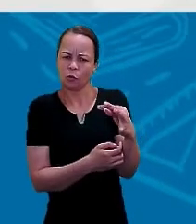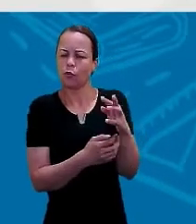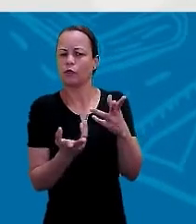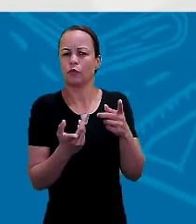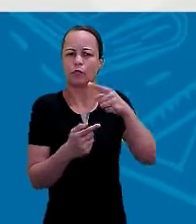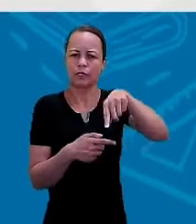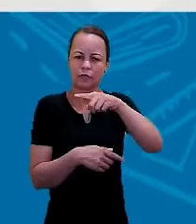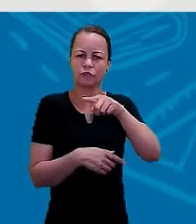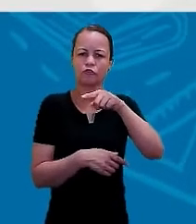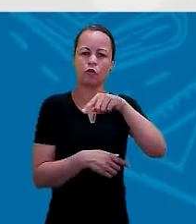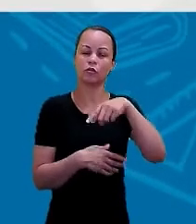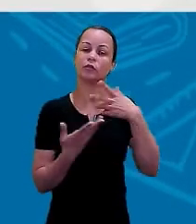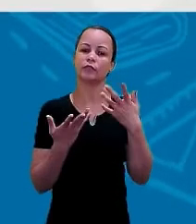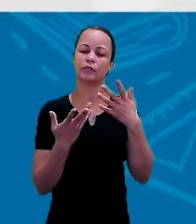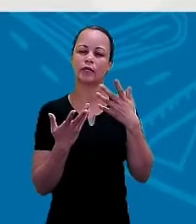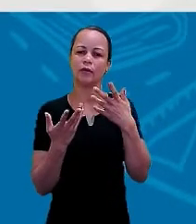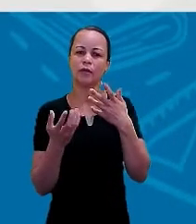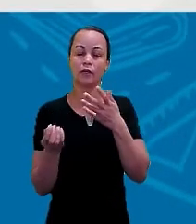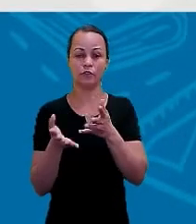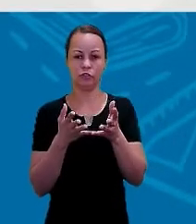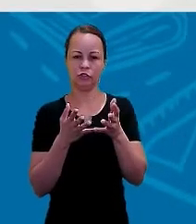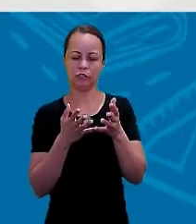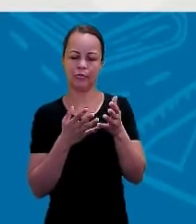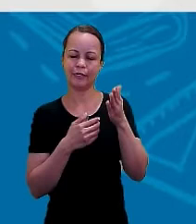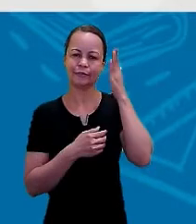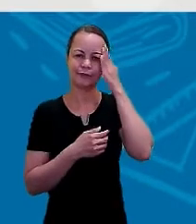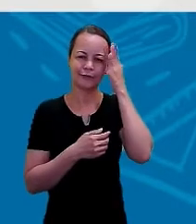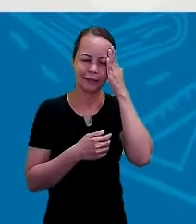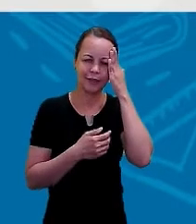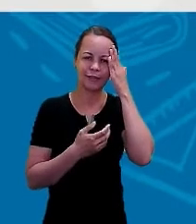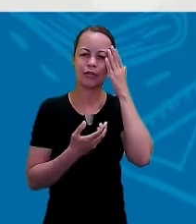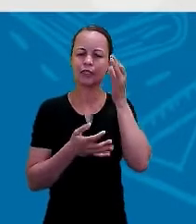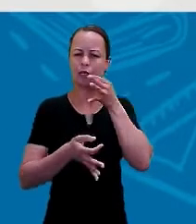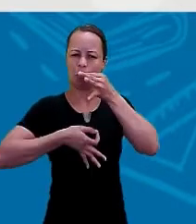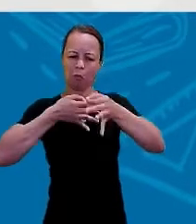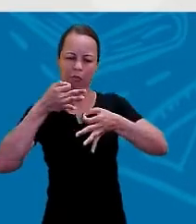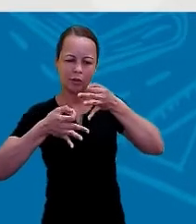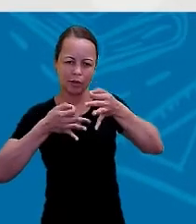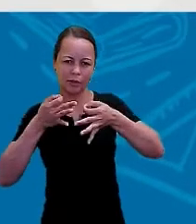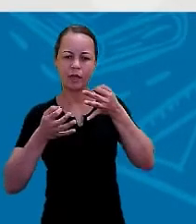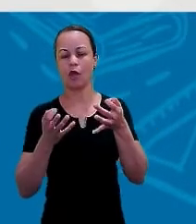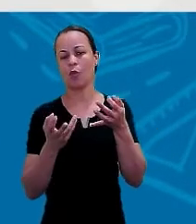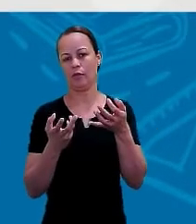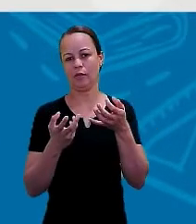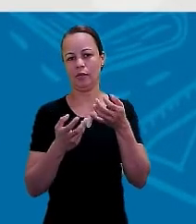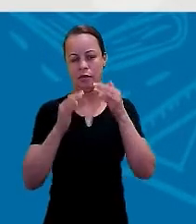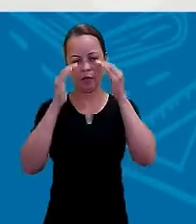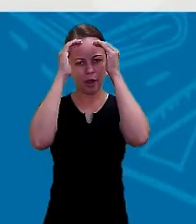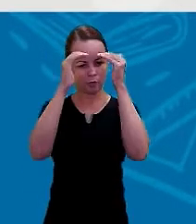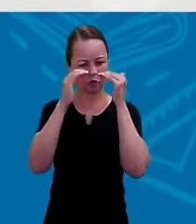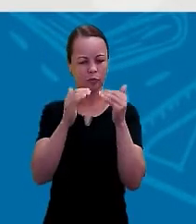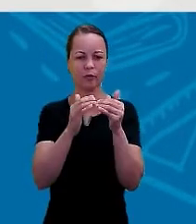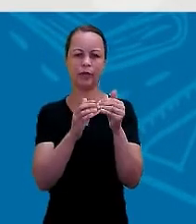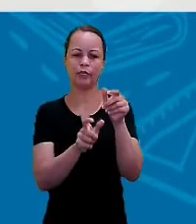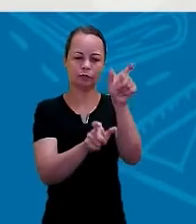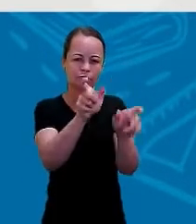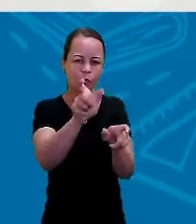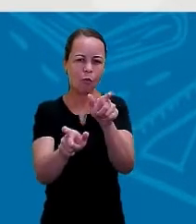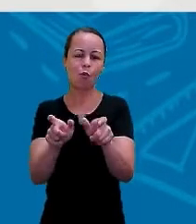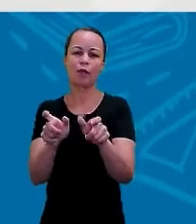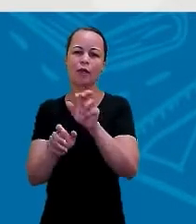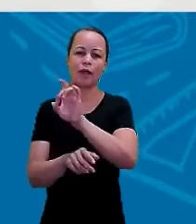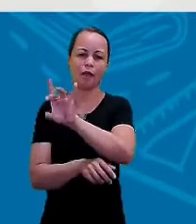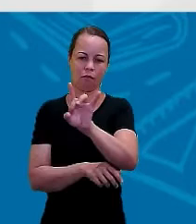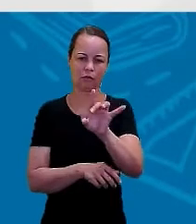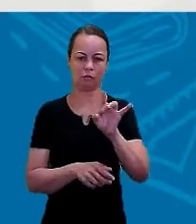reflexão crítica e emancipadora de respeito ao que o outro sente. Não apenas usando